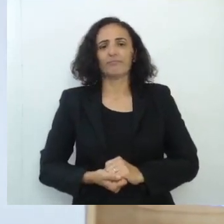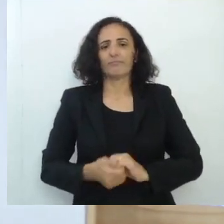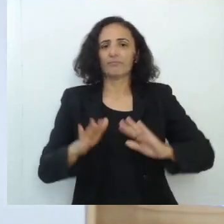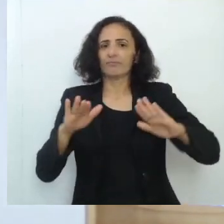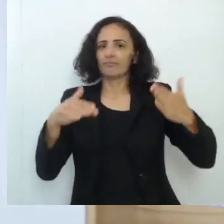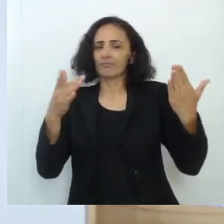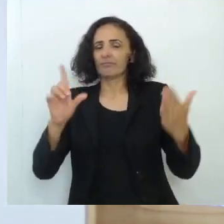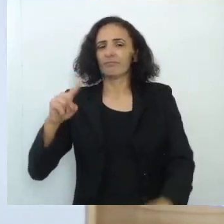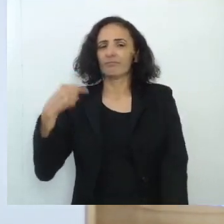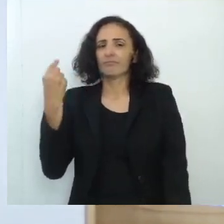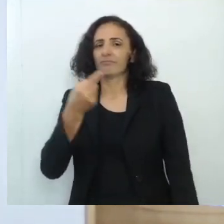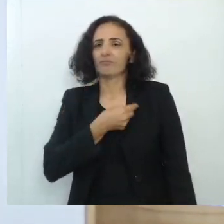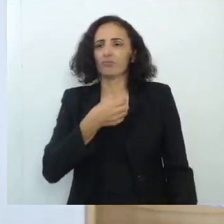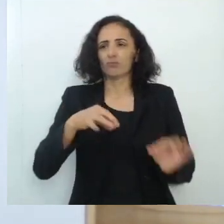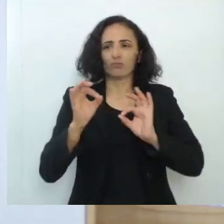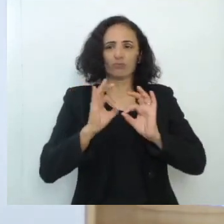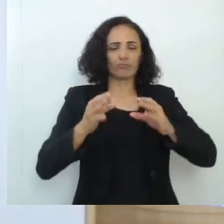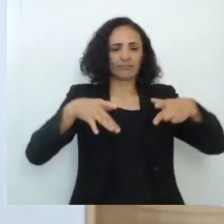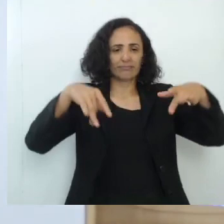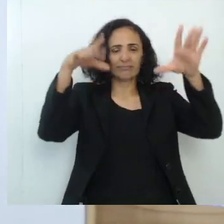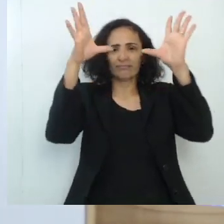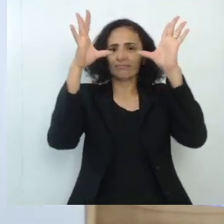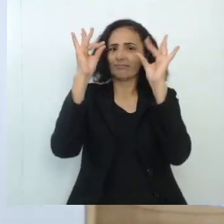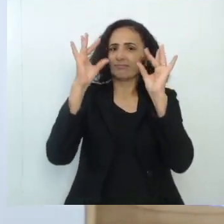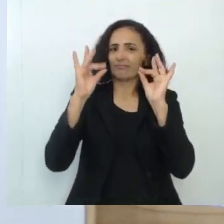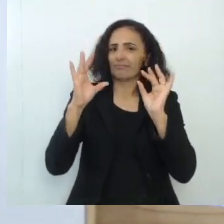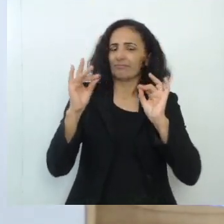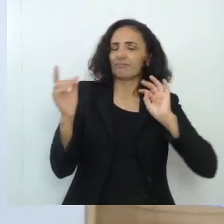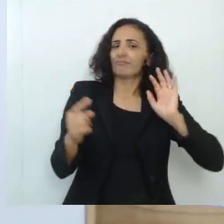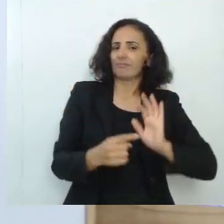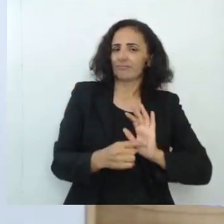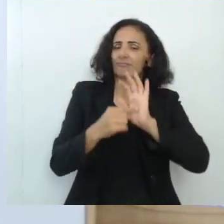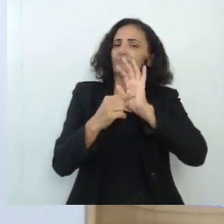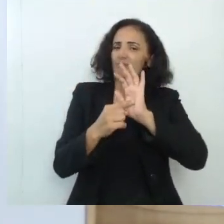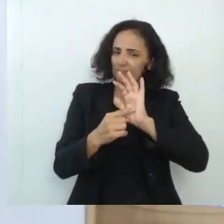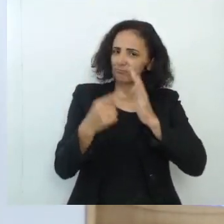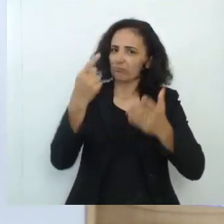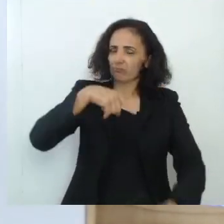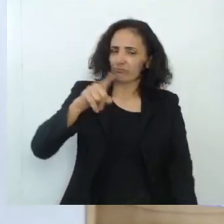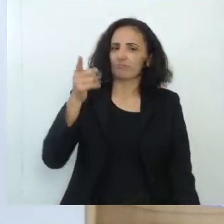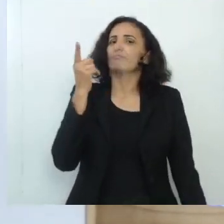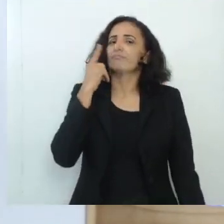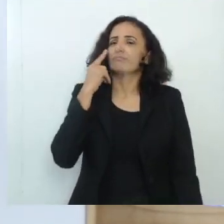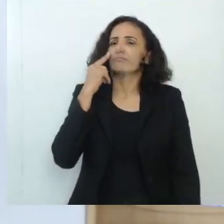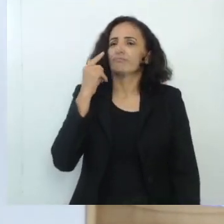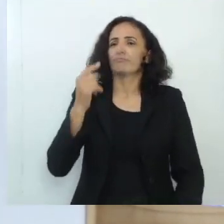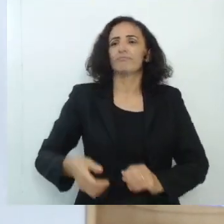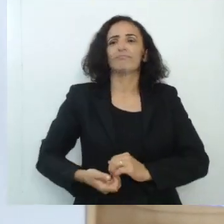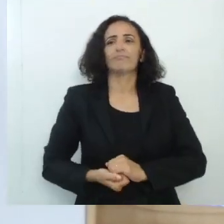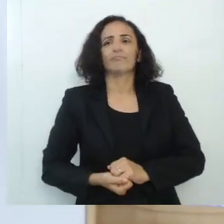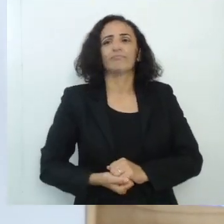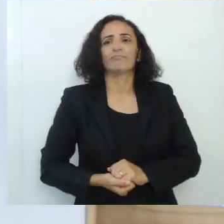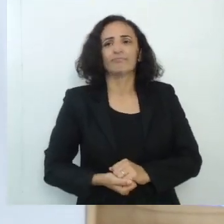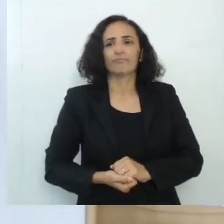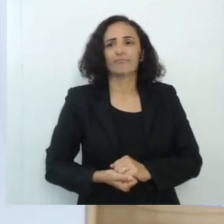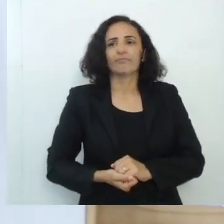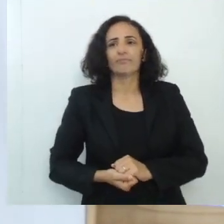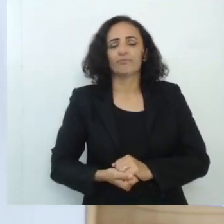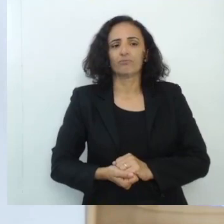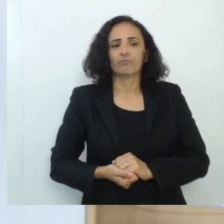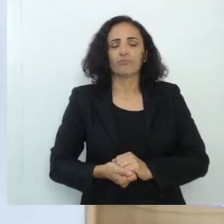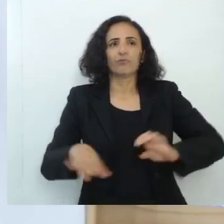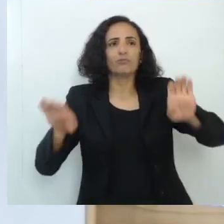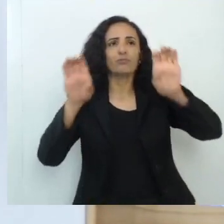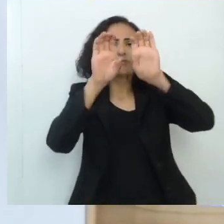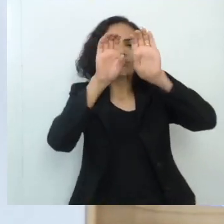gente trabalha com o esquema, ou quando a gente cita o esquema, a gente tem assim, vê, eu tenho exatamente uma estruturazinha